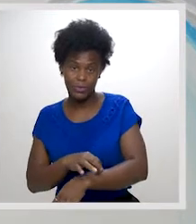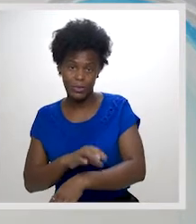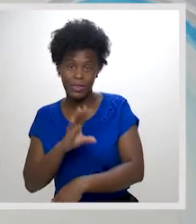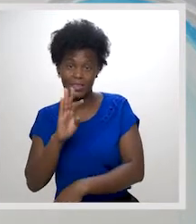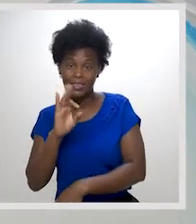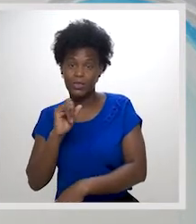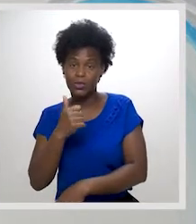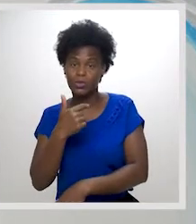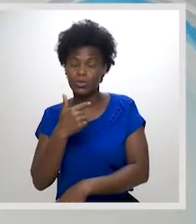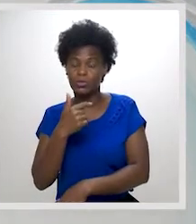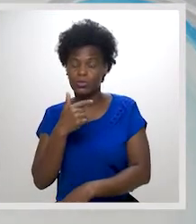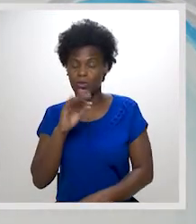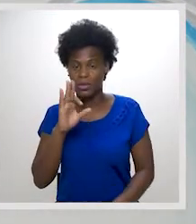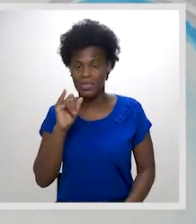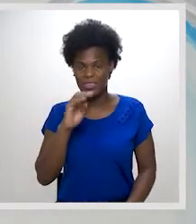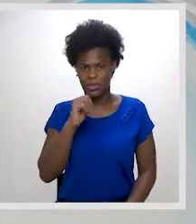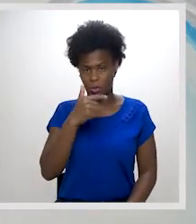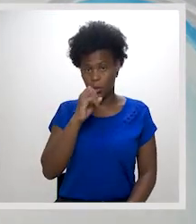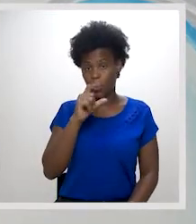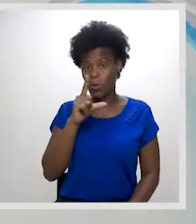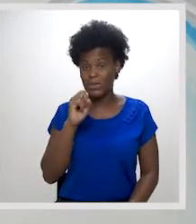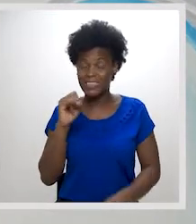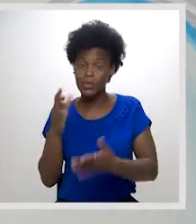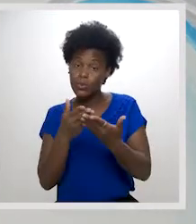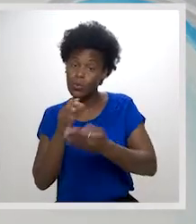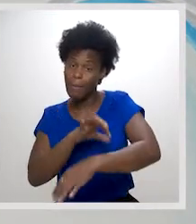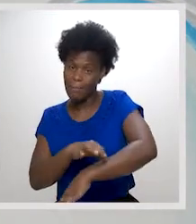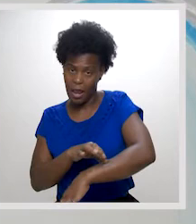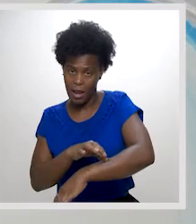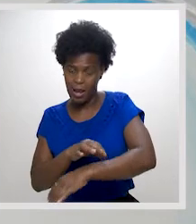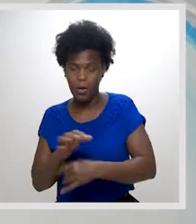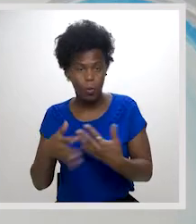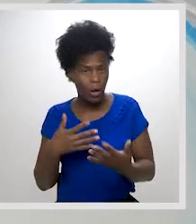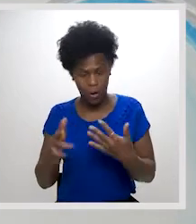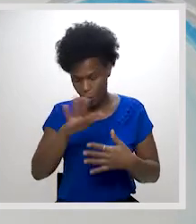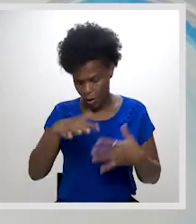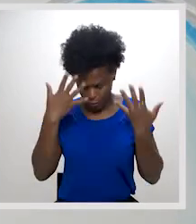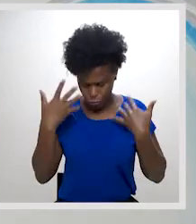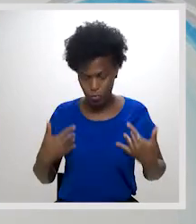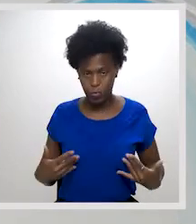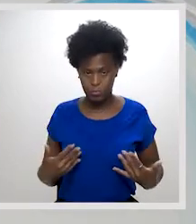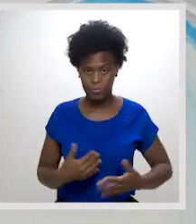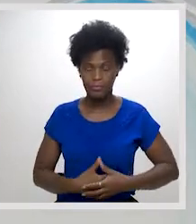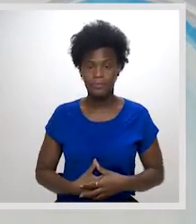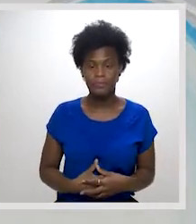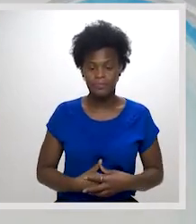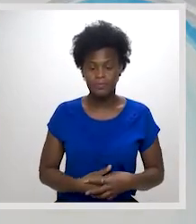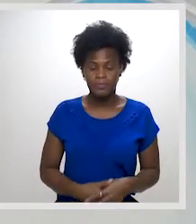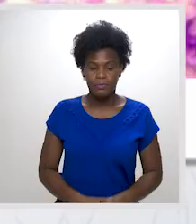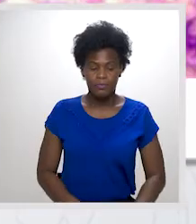das células. E pode ser da pele, de qualquer parte do corpo, está bem?